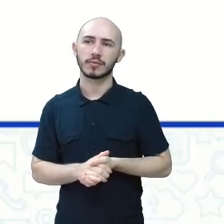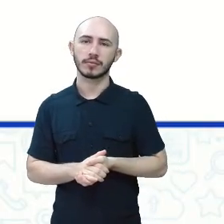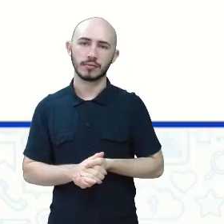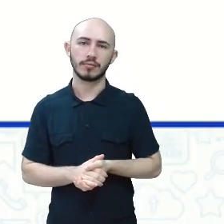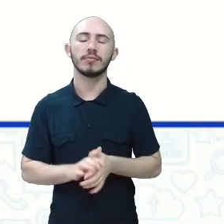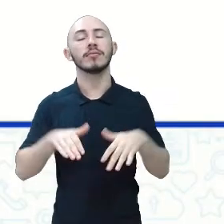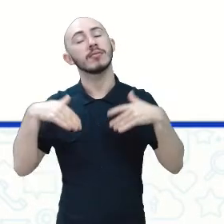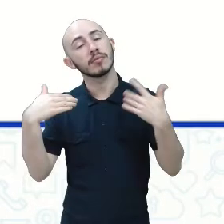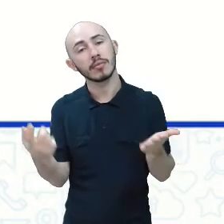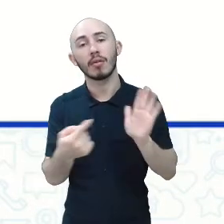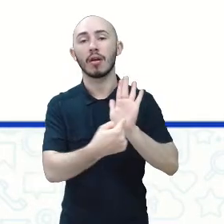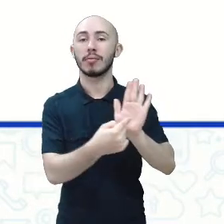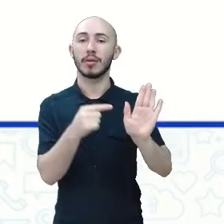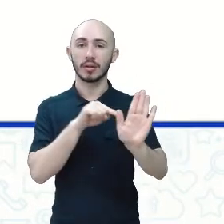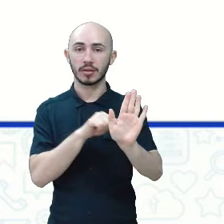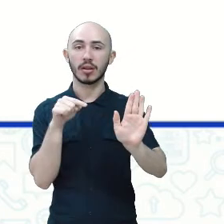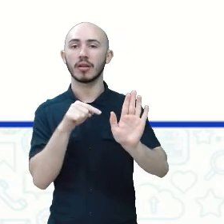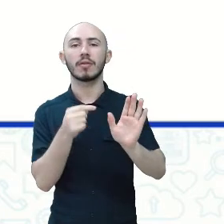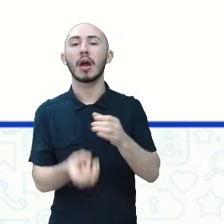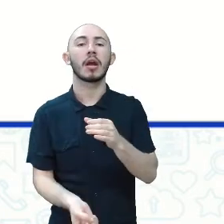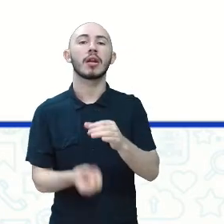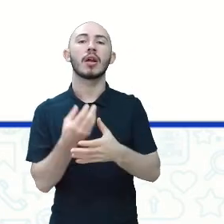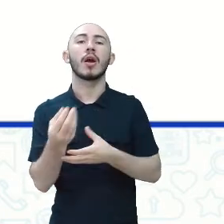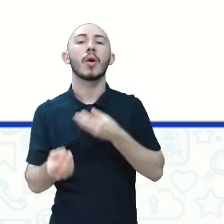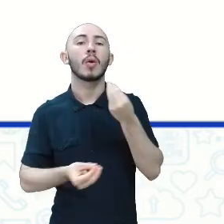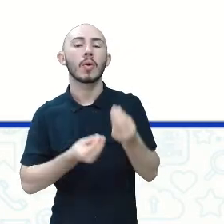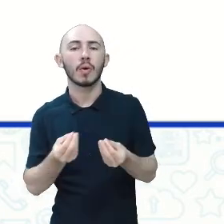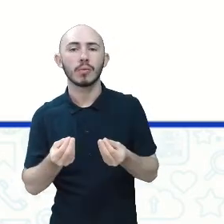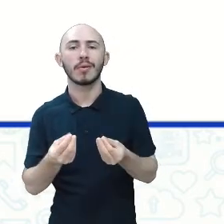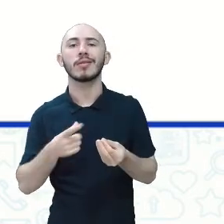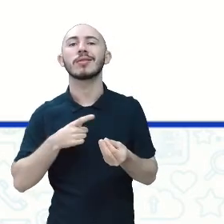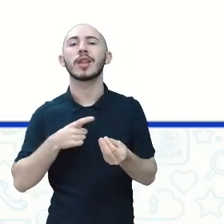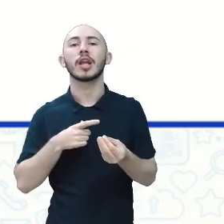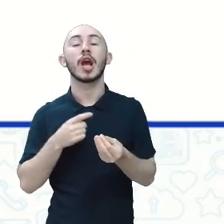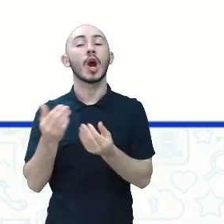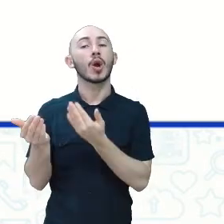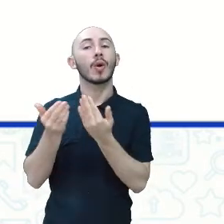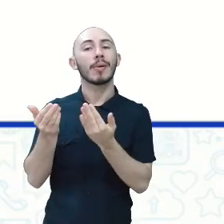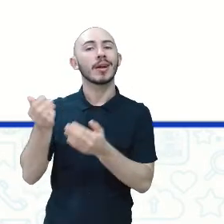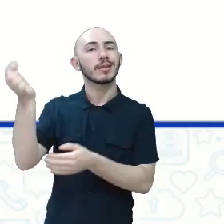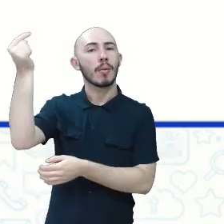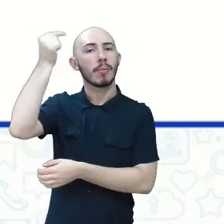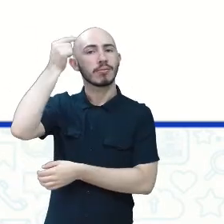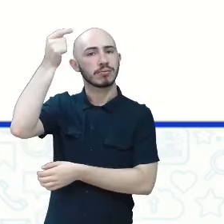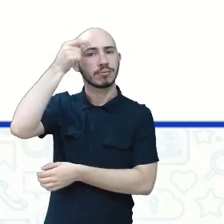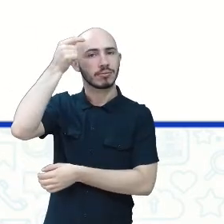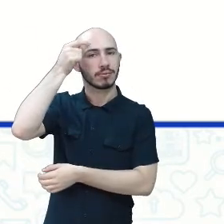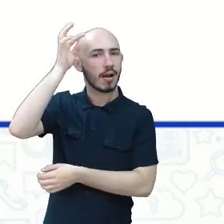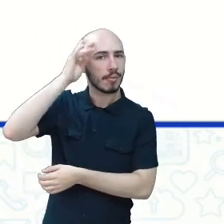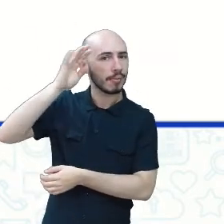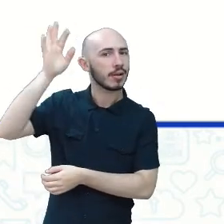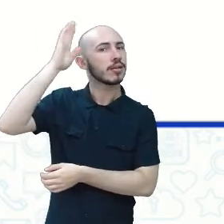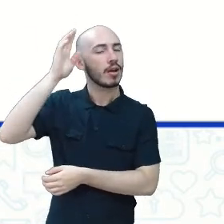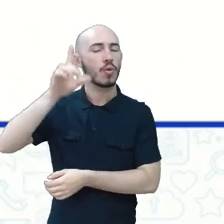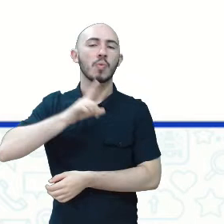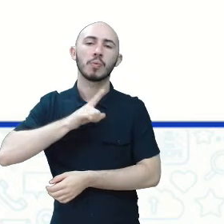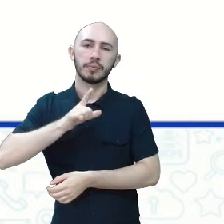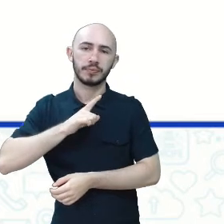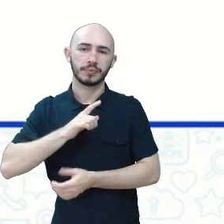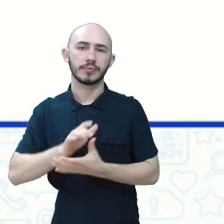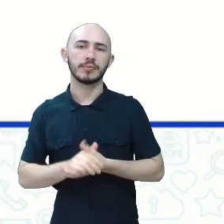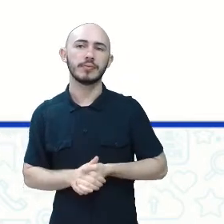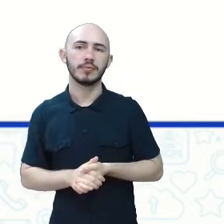A metáfora, ela é construída através de uma comparação mental, não é? Quando você